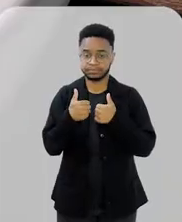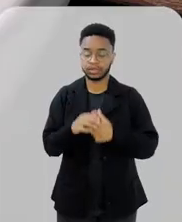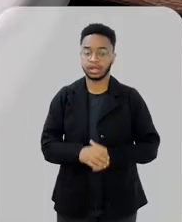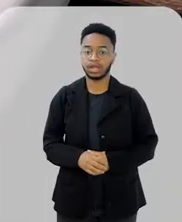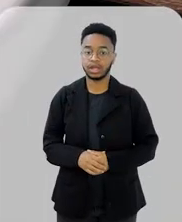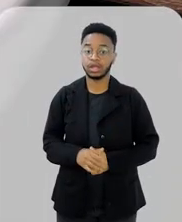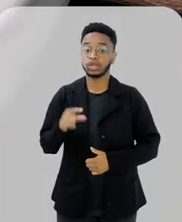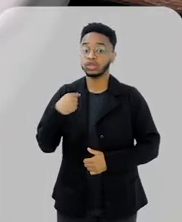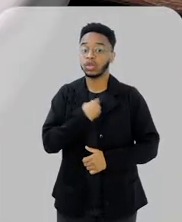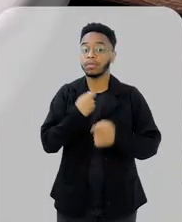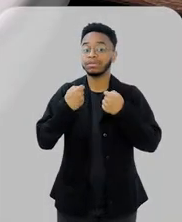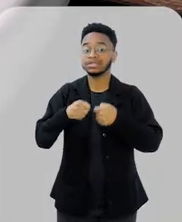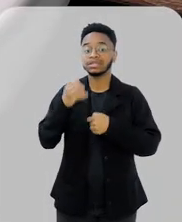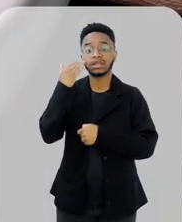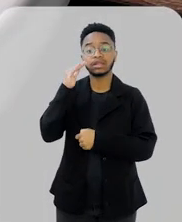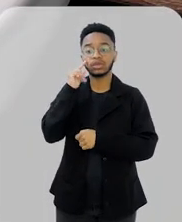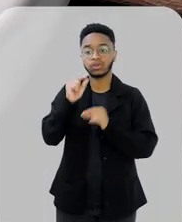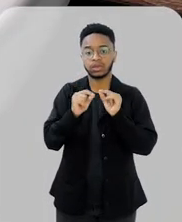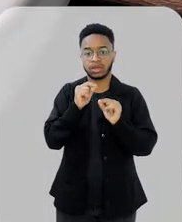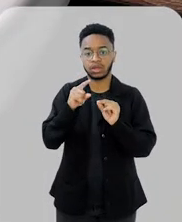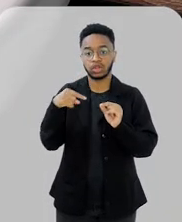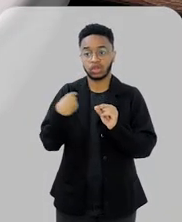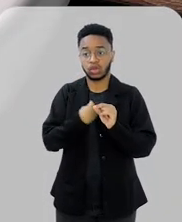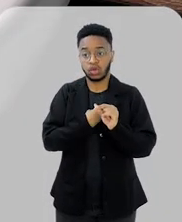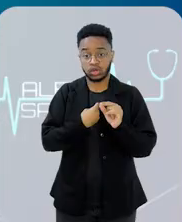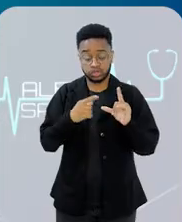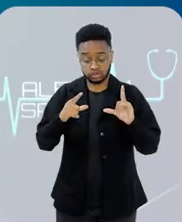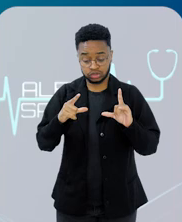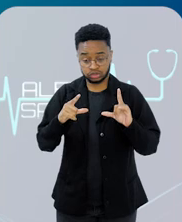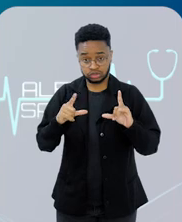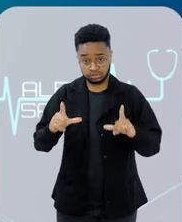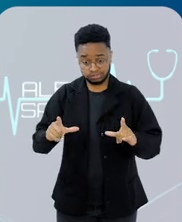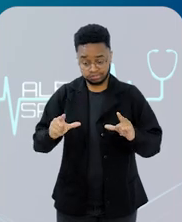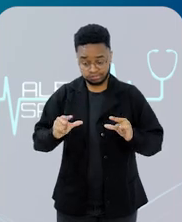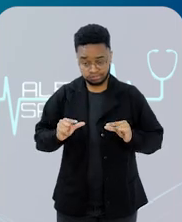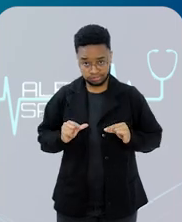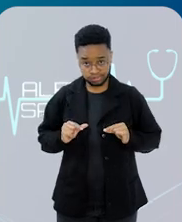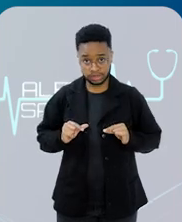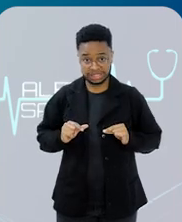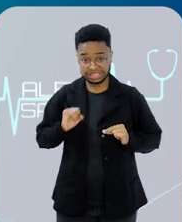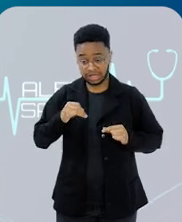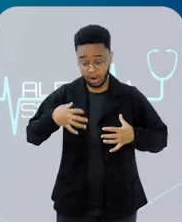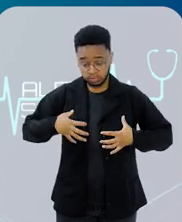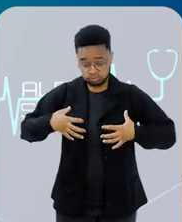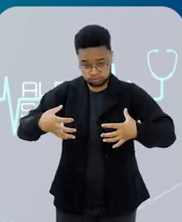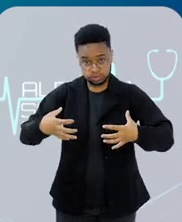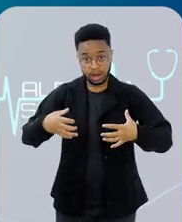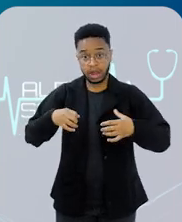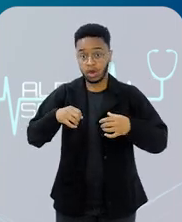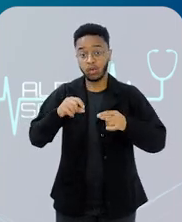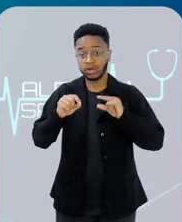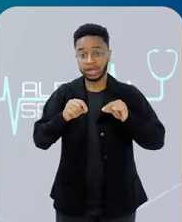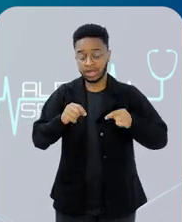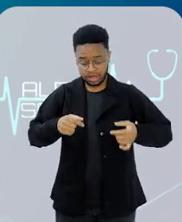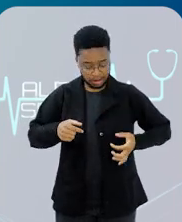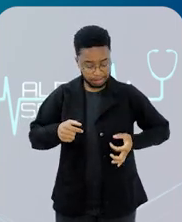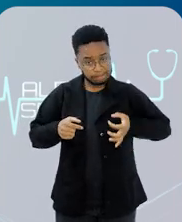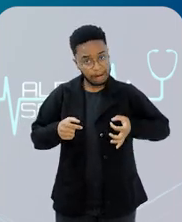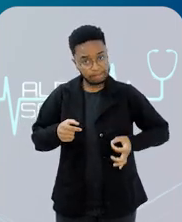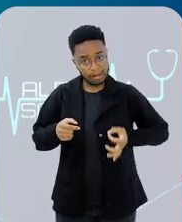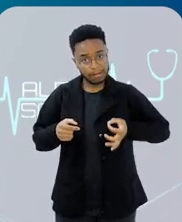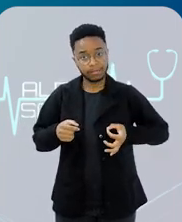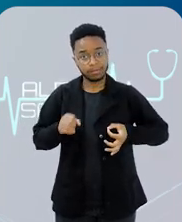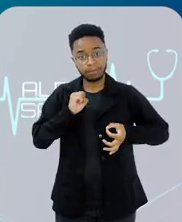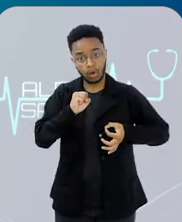perfeito. A gente tem que entender que a gente vai estar reduzindo o tecido. Numa mama muito grande, é normal a posição da areola também